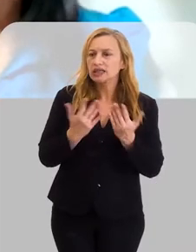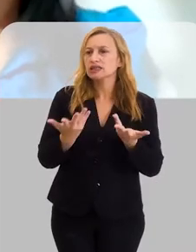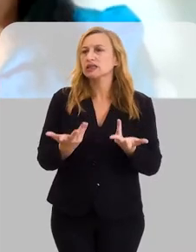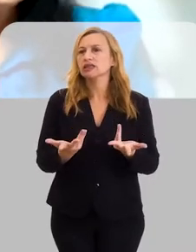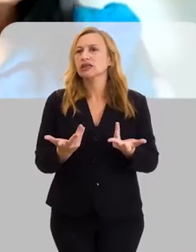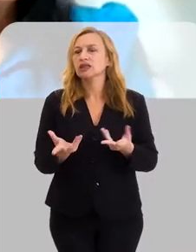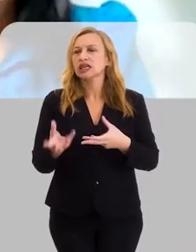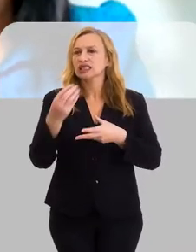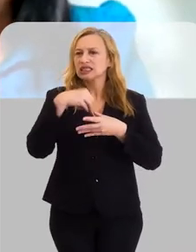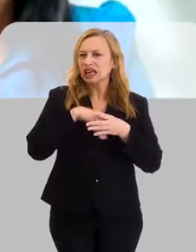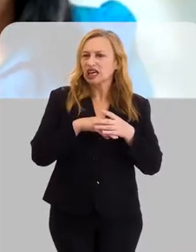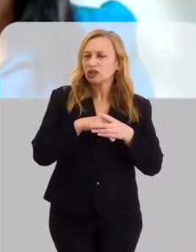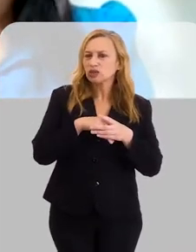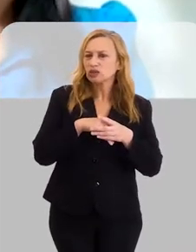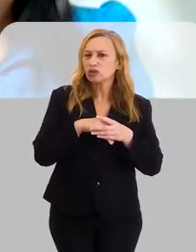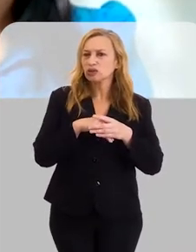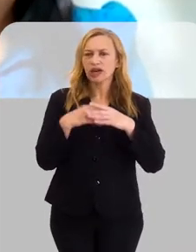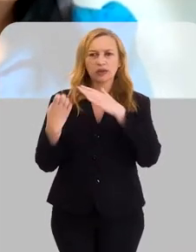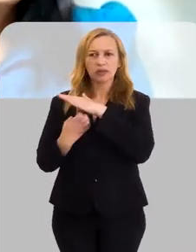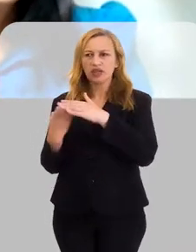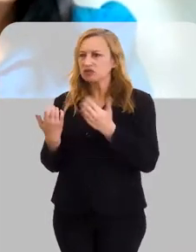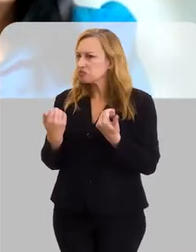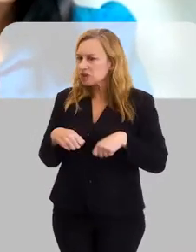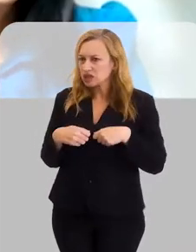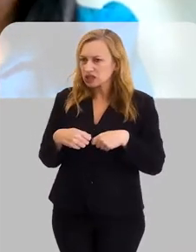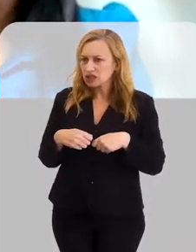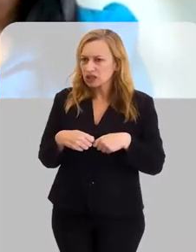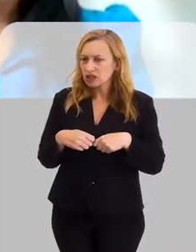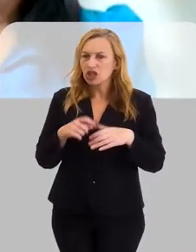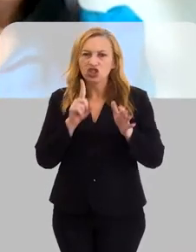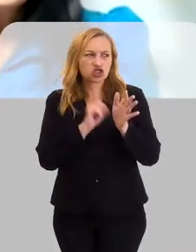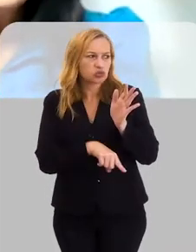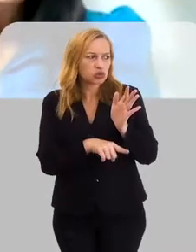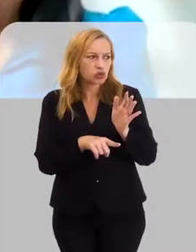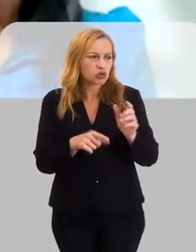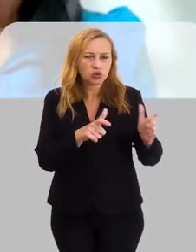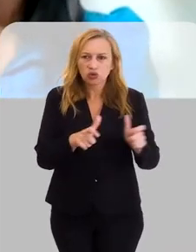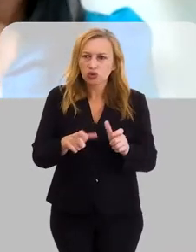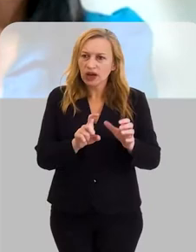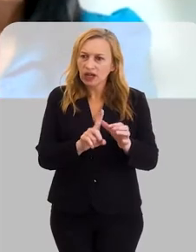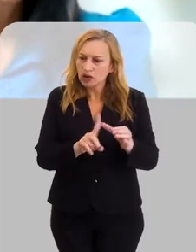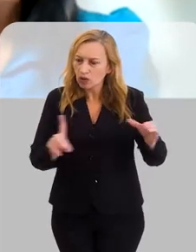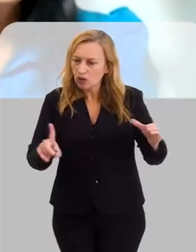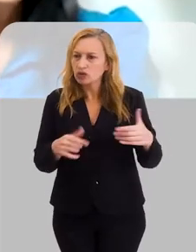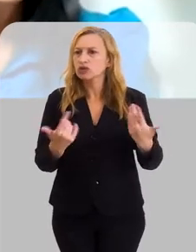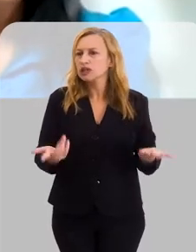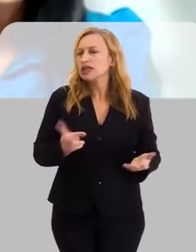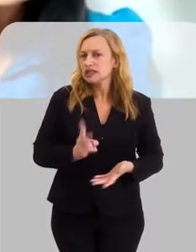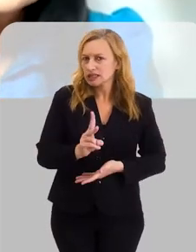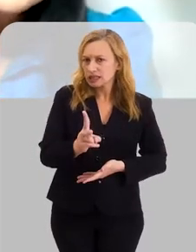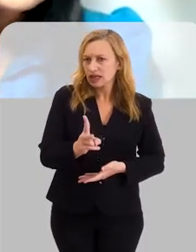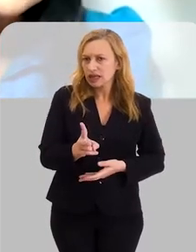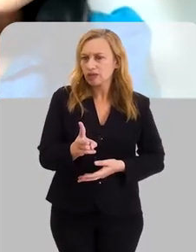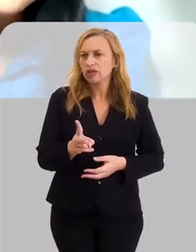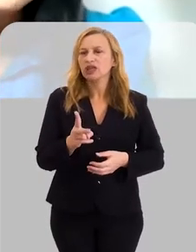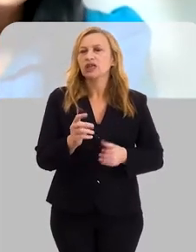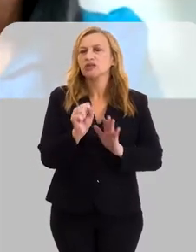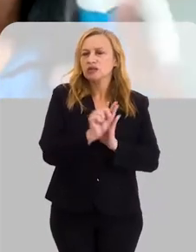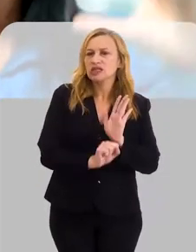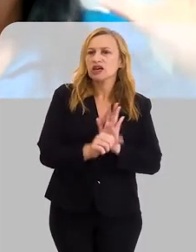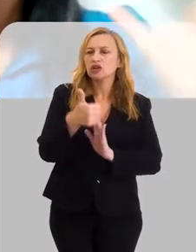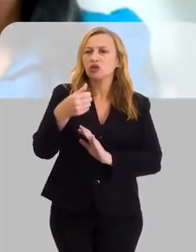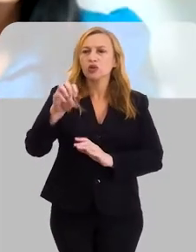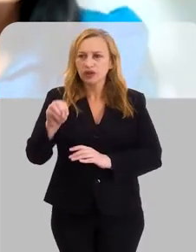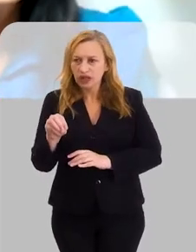próximos da sua casa, não necessariamente dentro da organização, né? Para diminuir os deslocamentos, todas as coisas aí. Isso sempre foi